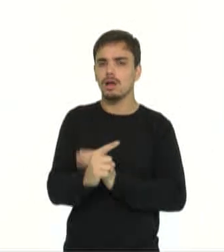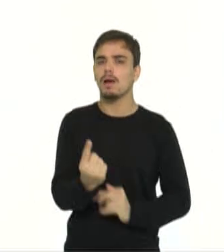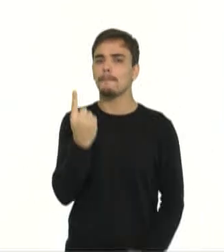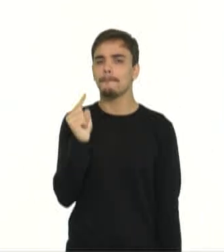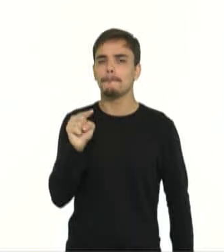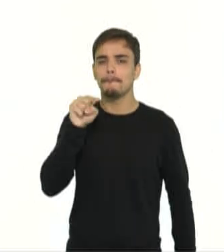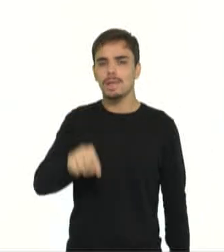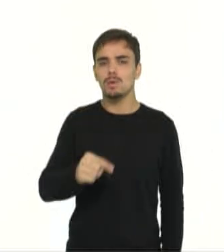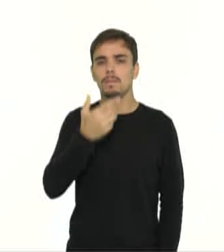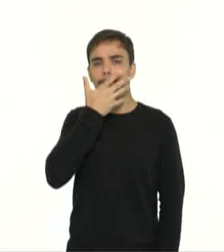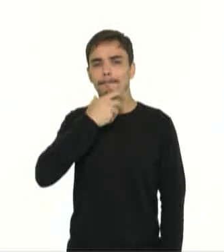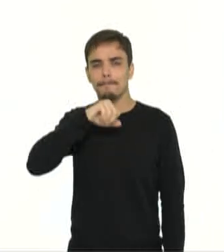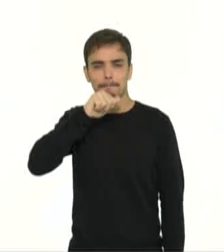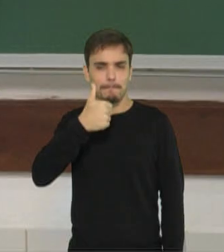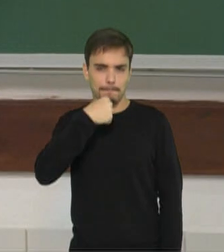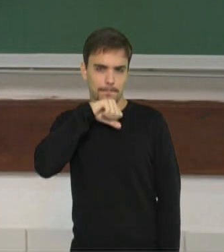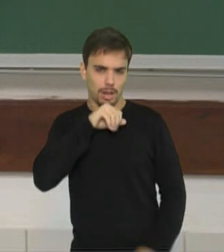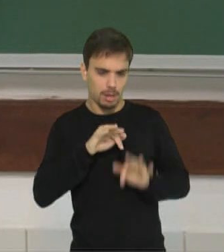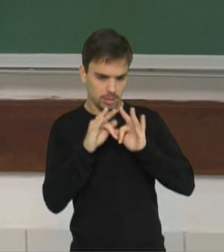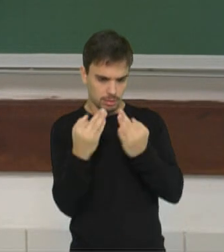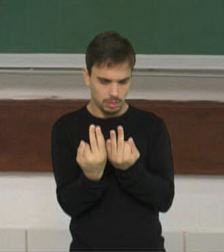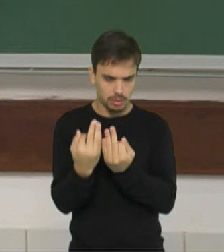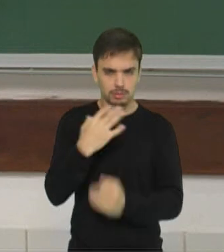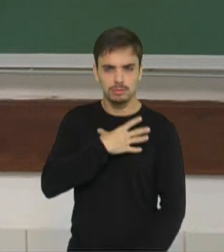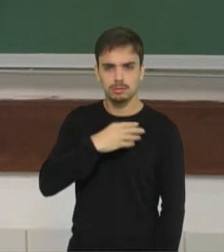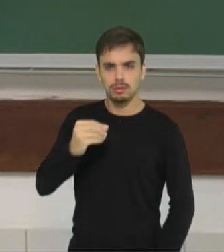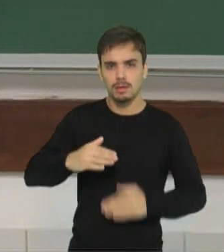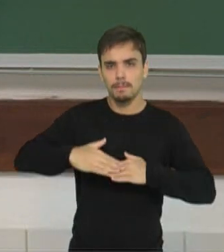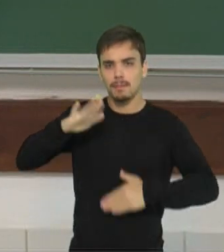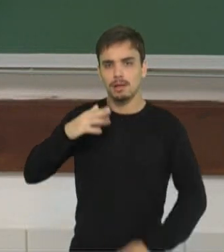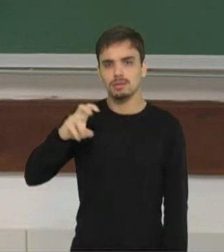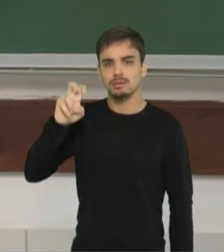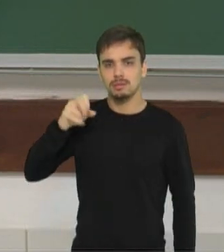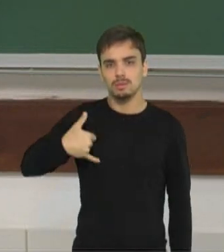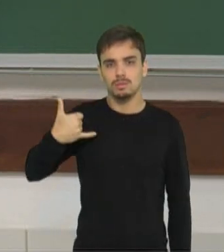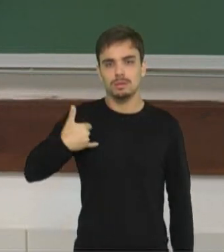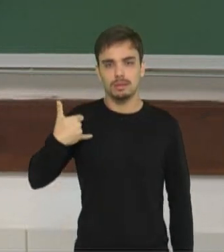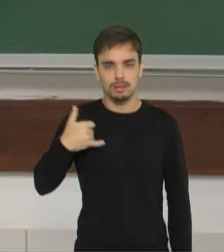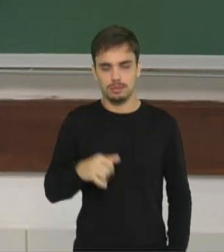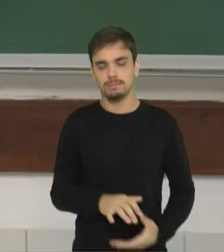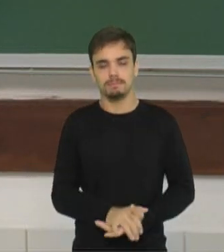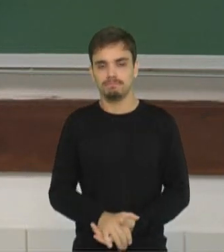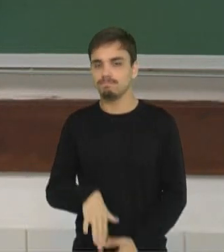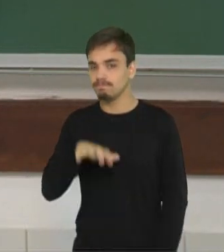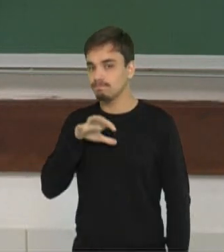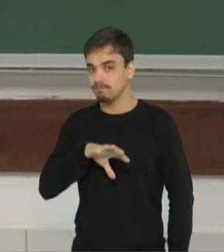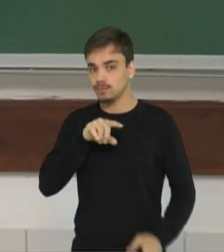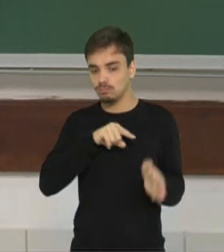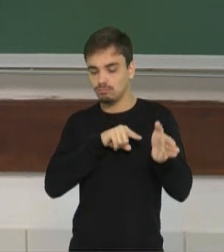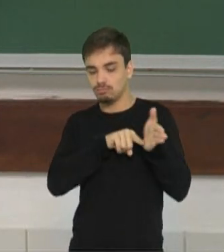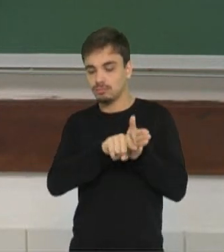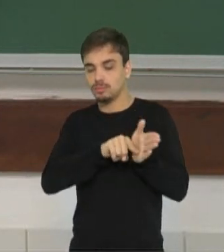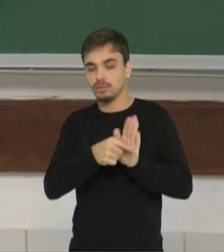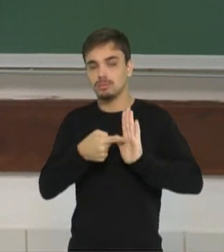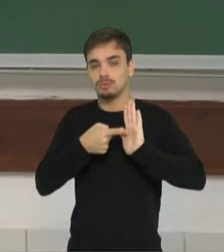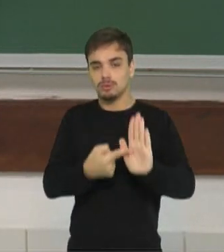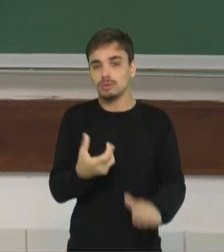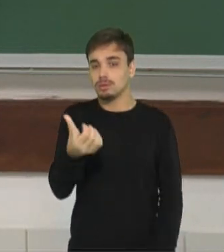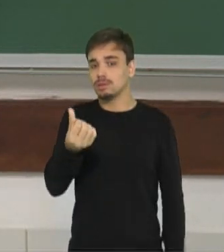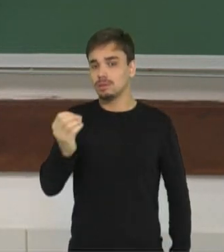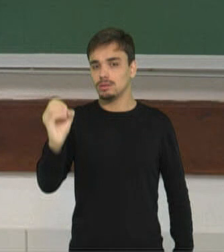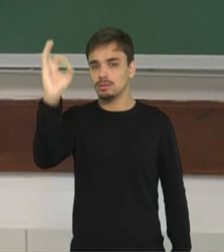pais de crianças e filhos, né, acima de 5 anos. Então, essa pesquisa mostrou que 60%,